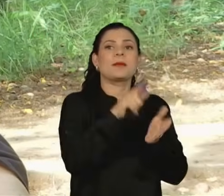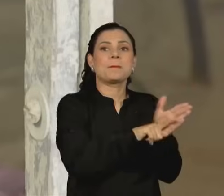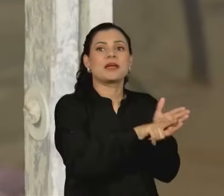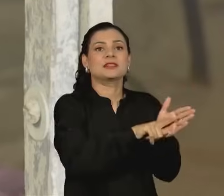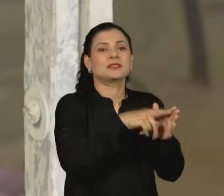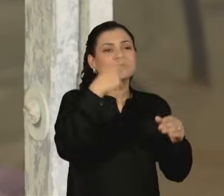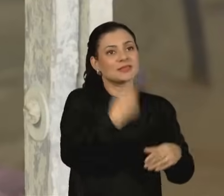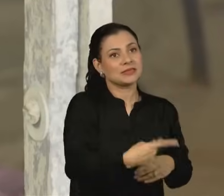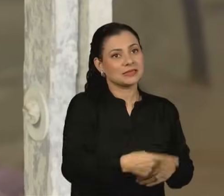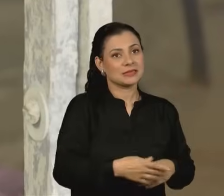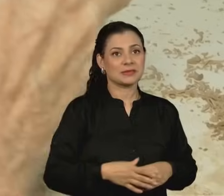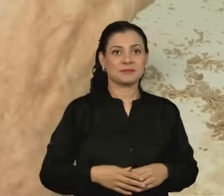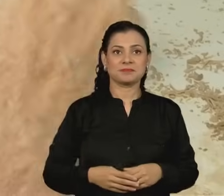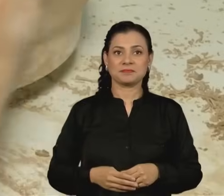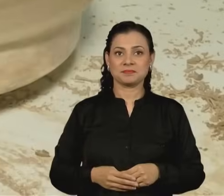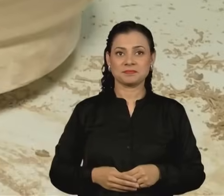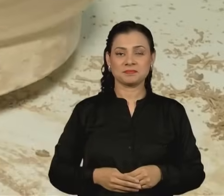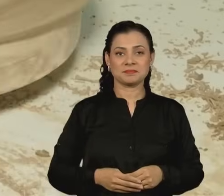cá.